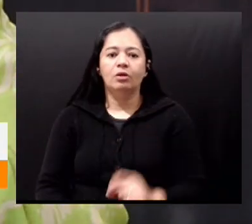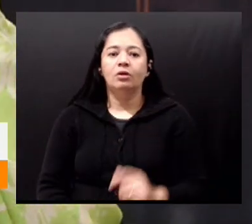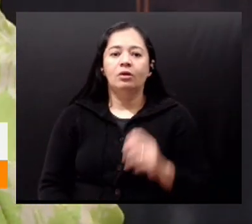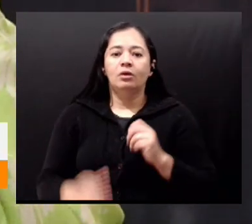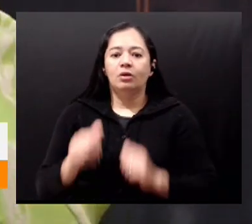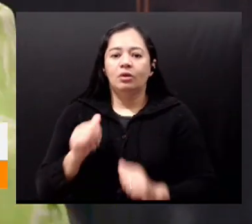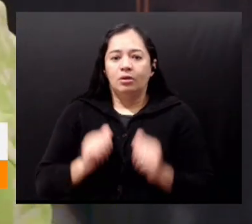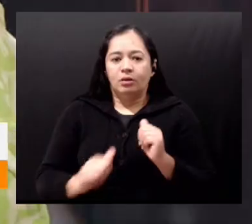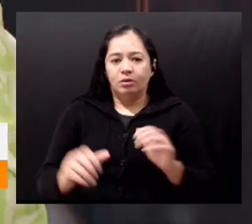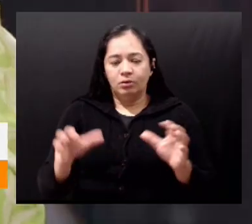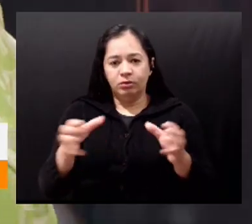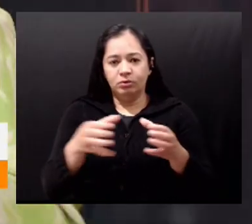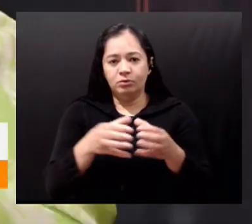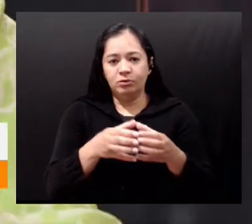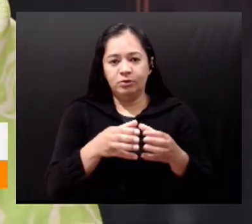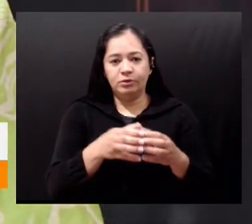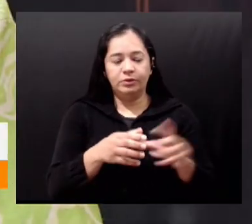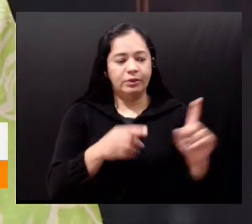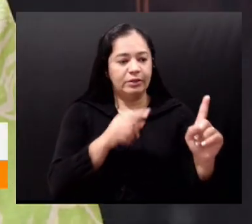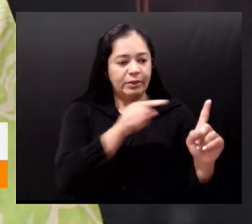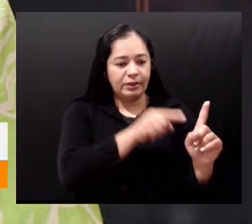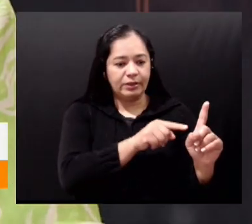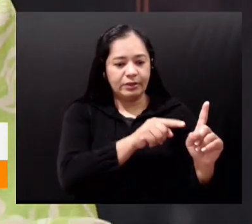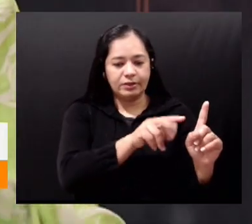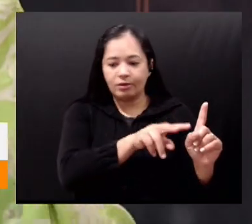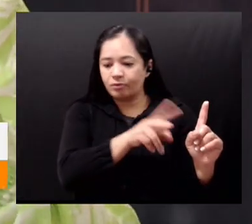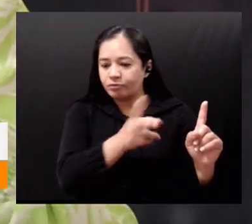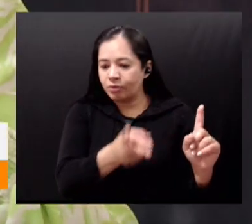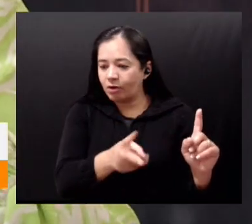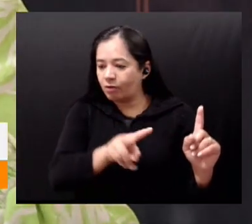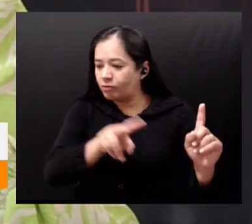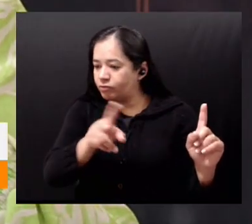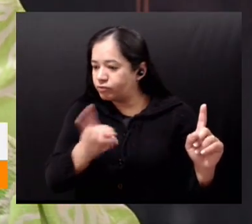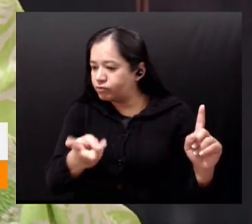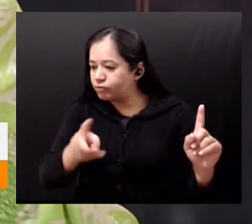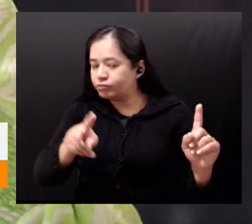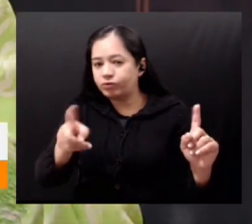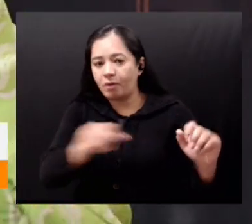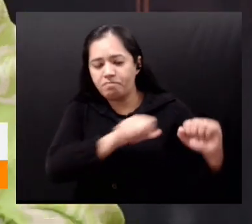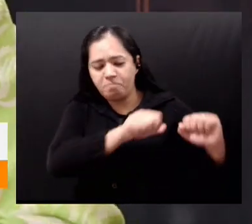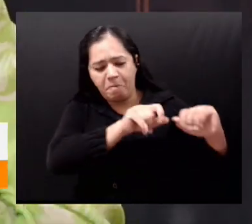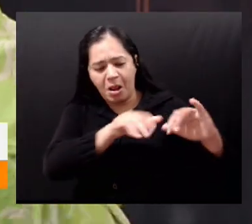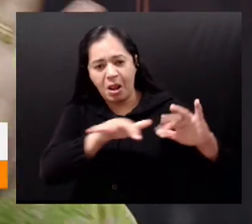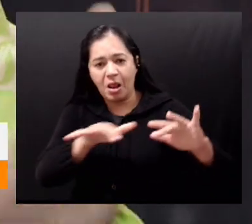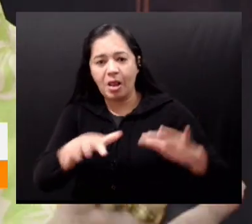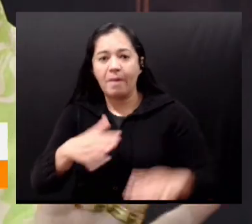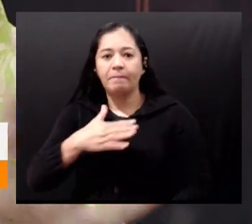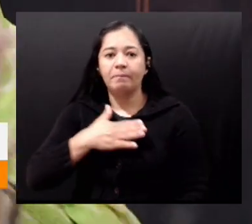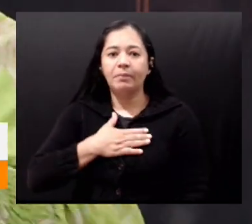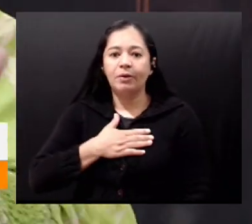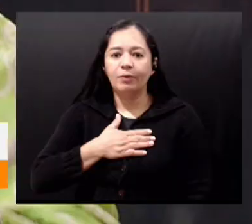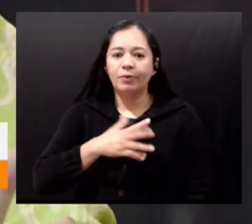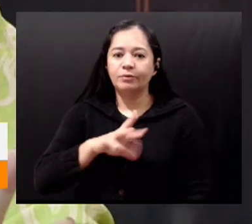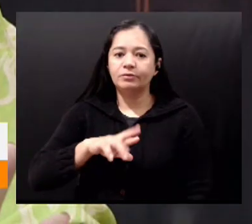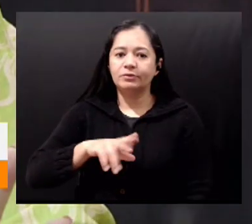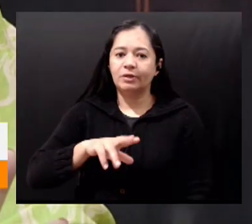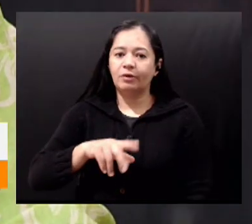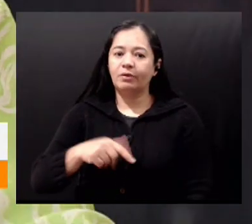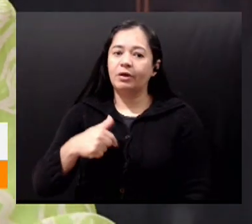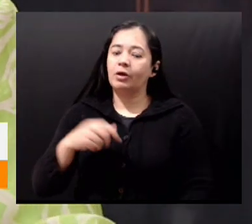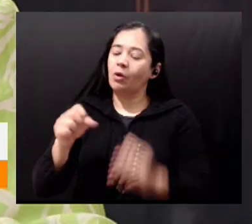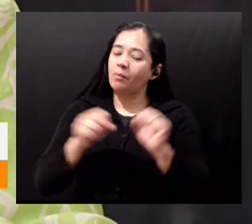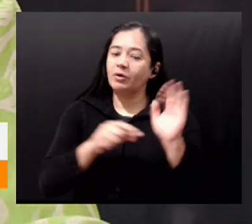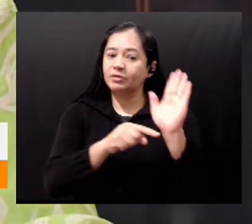Um vai pegando o problema do outro. Gente. Isso não é meu, Uhum. né? Eu posso te ajudar, mas isso não é